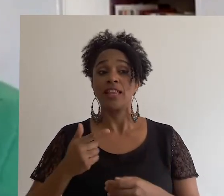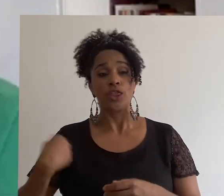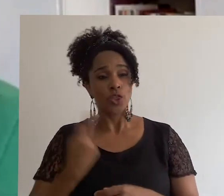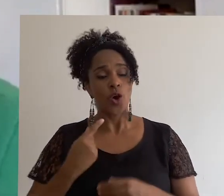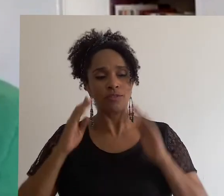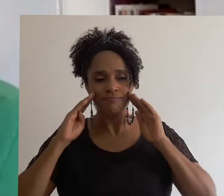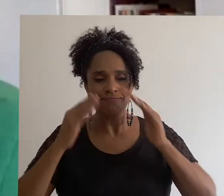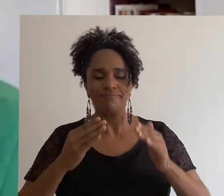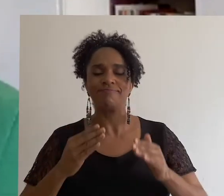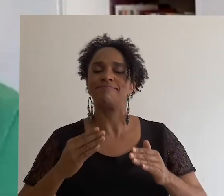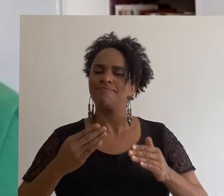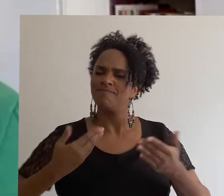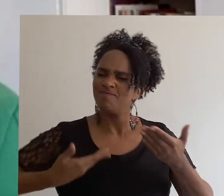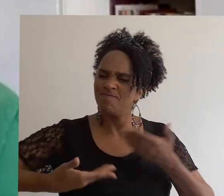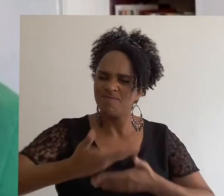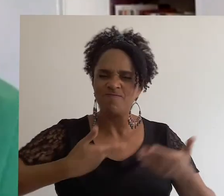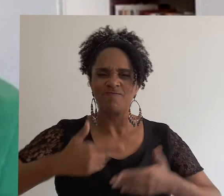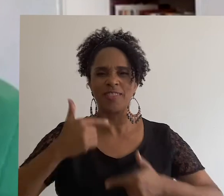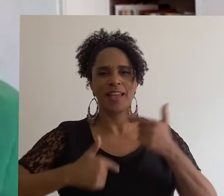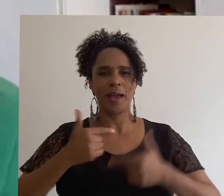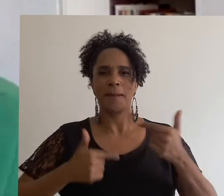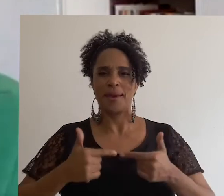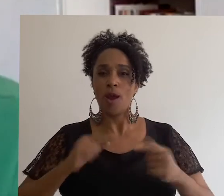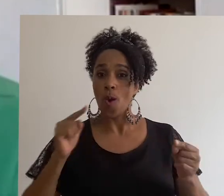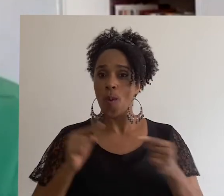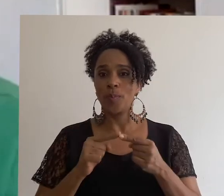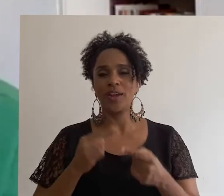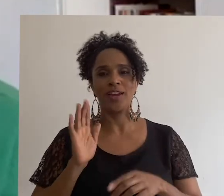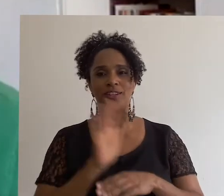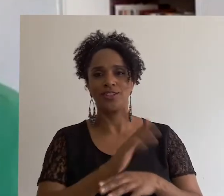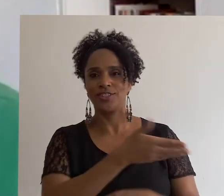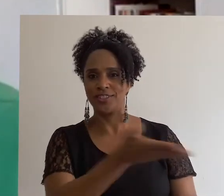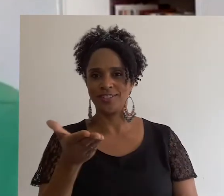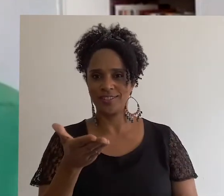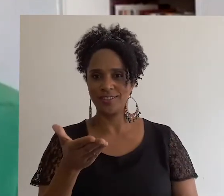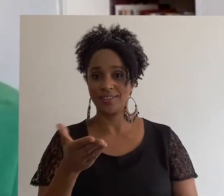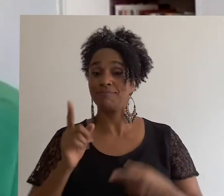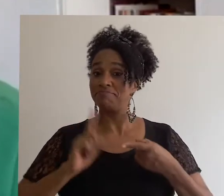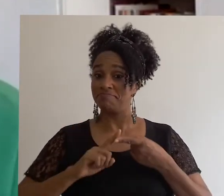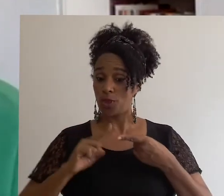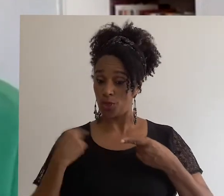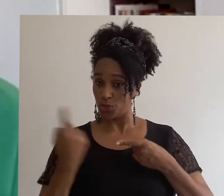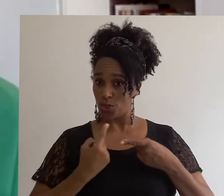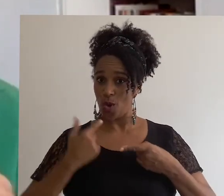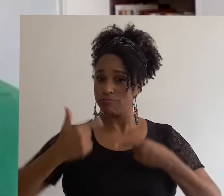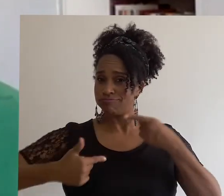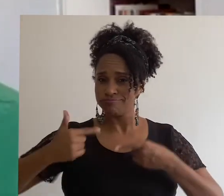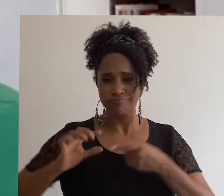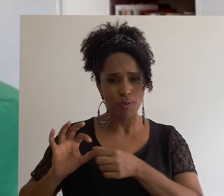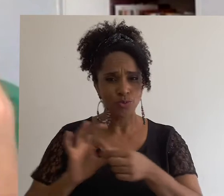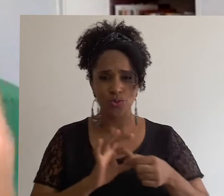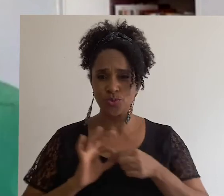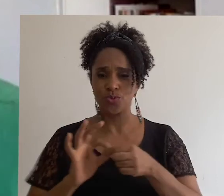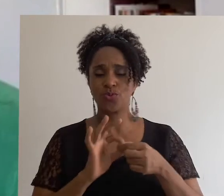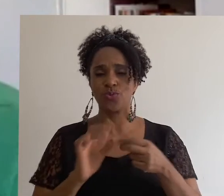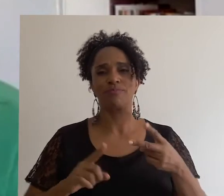trabalhamos diuturnamente. Então, esse é o primeiro elemento que eu quero destacar, a organicidade da nossa gestão e a nossa